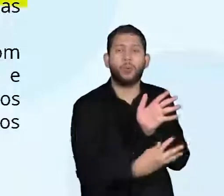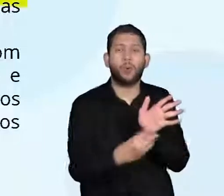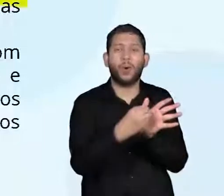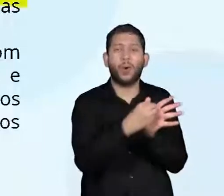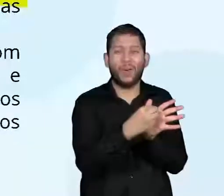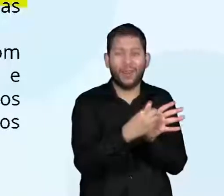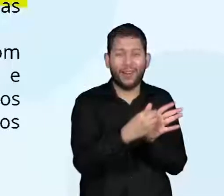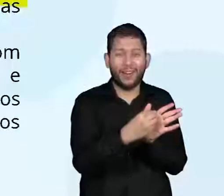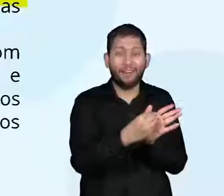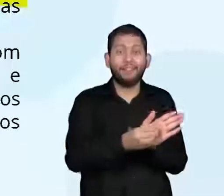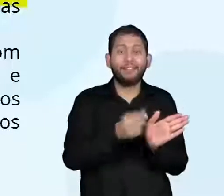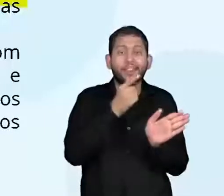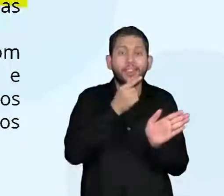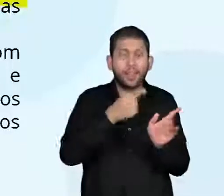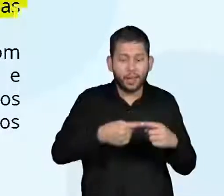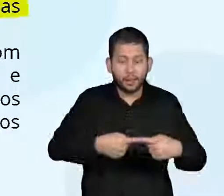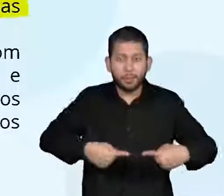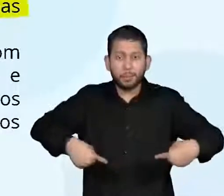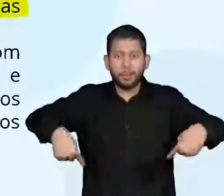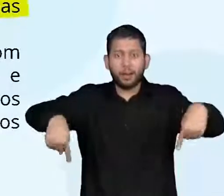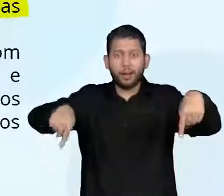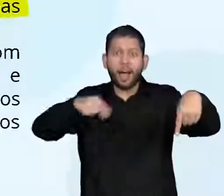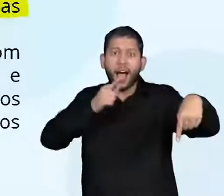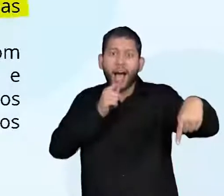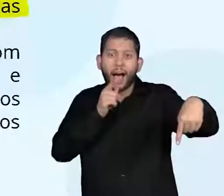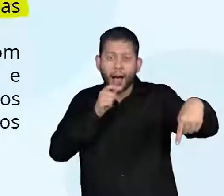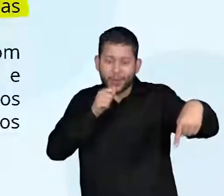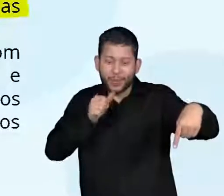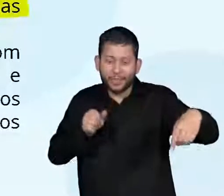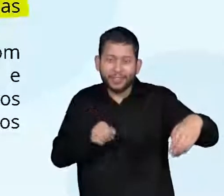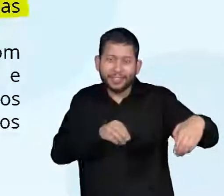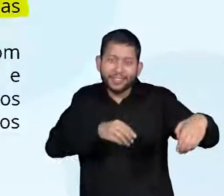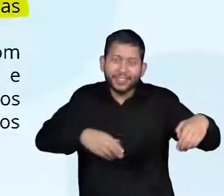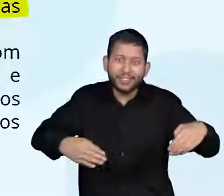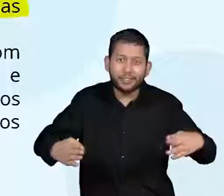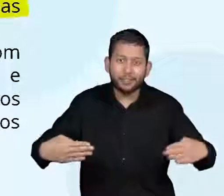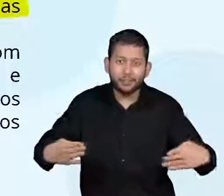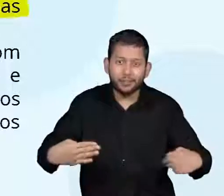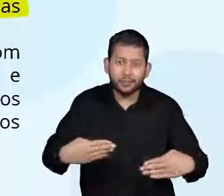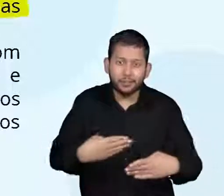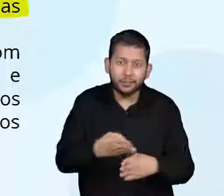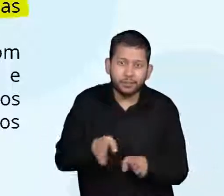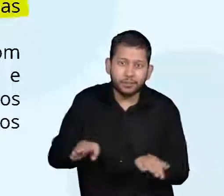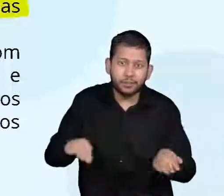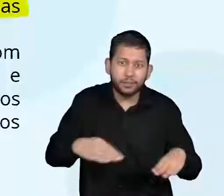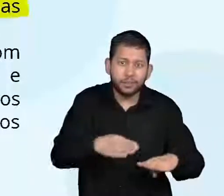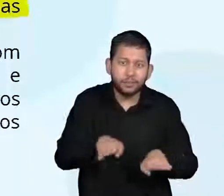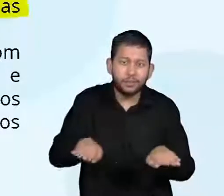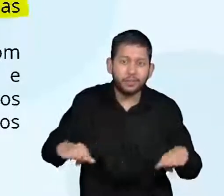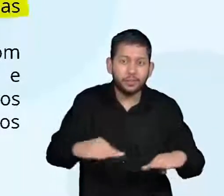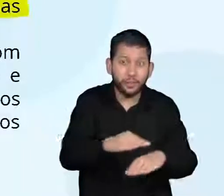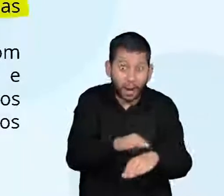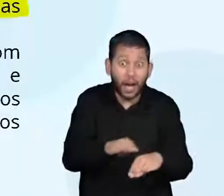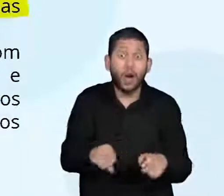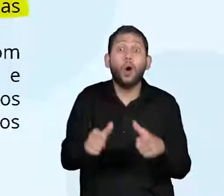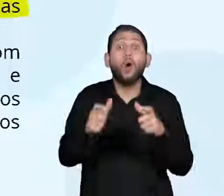eles estão na bacia das Amazonas, eu acho que isso aqui é importantíssimo. E Solimões.